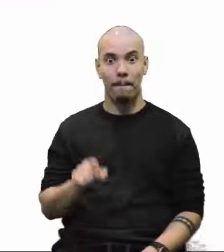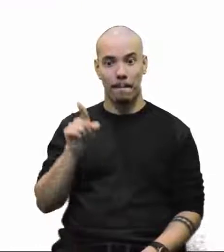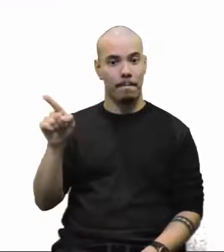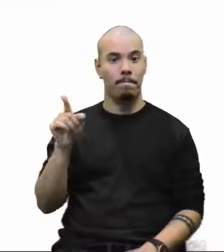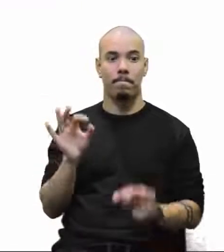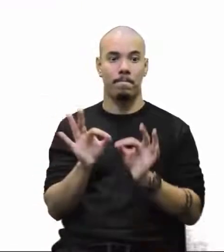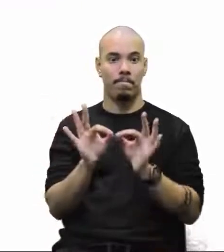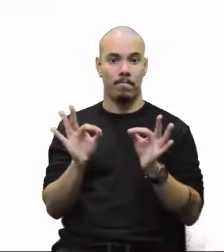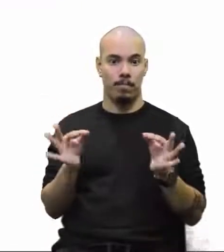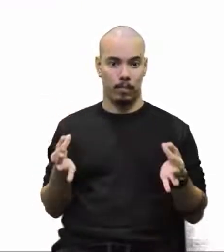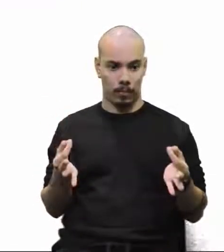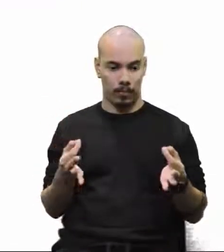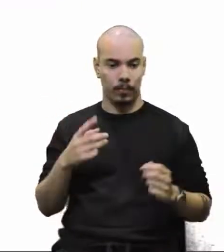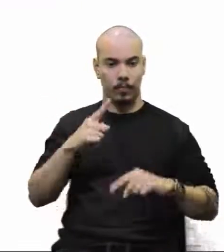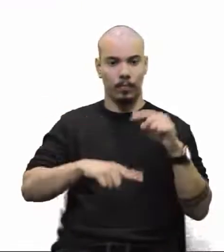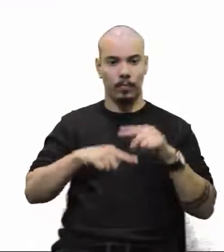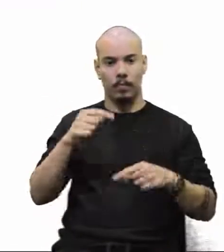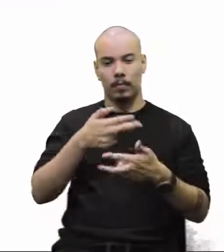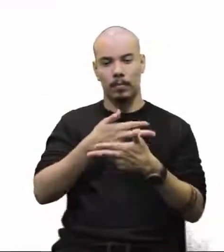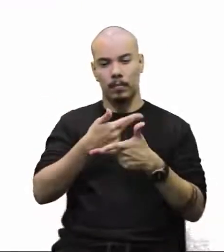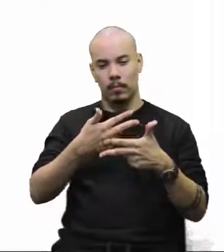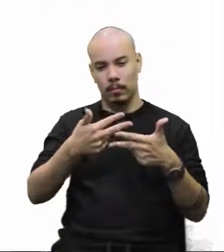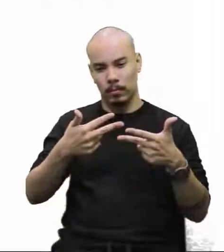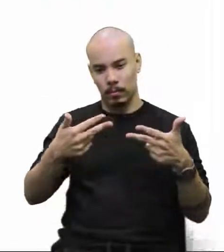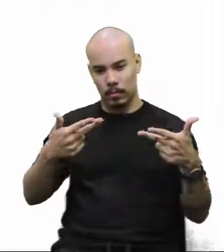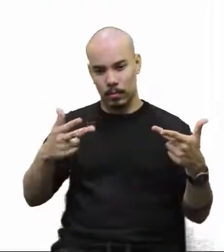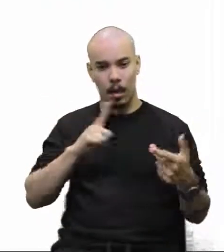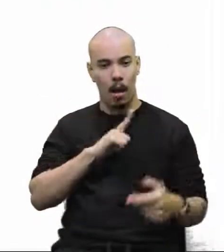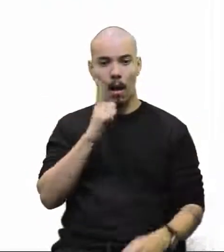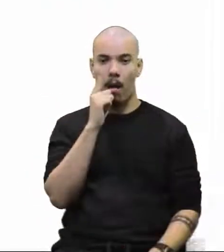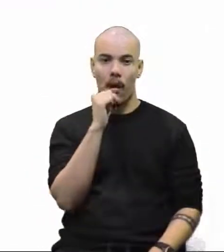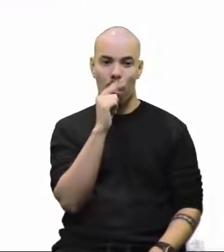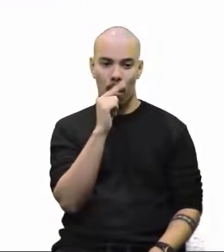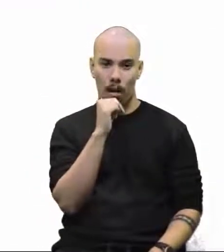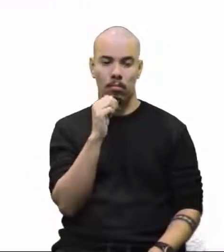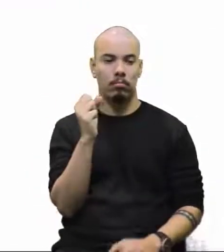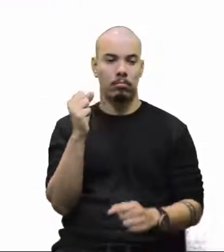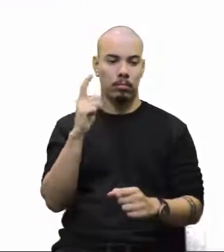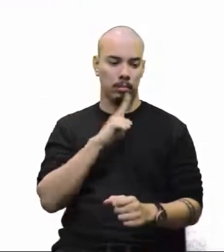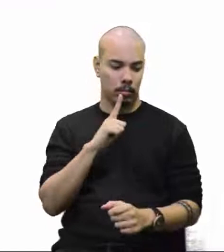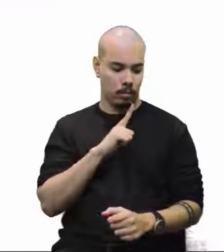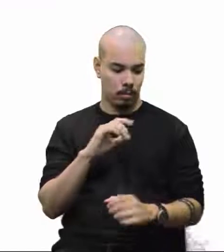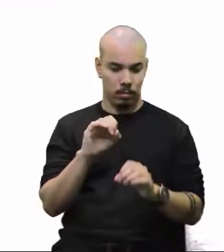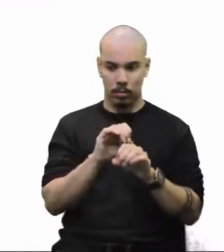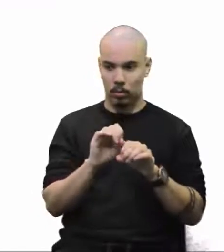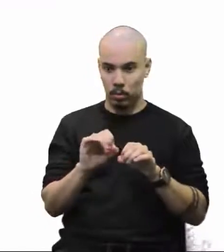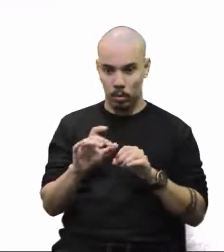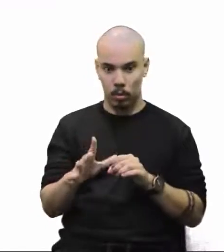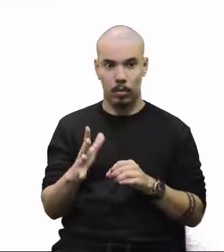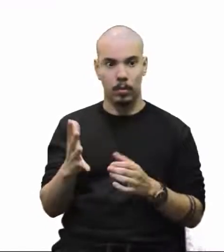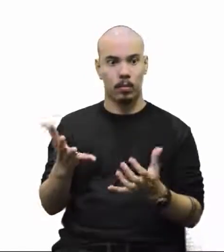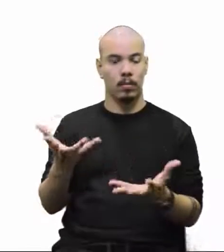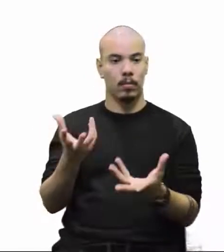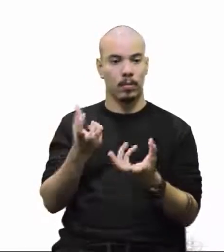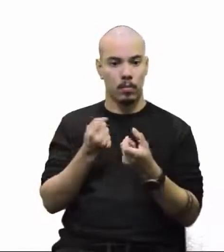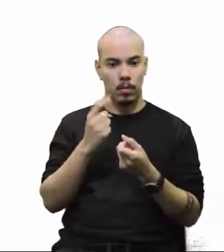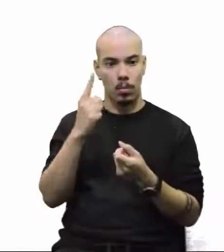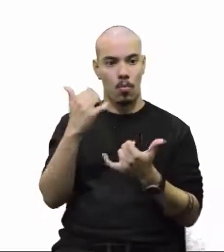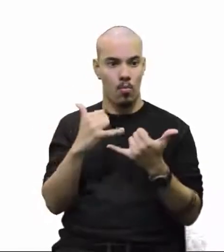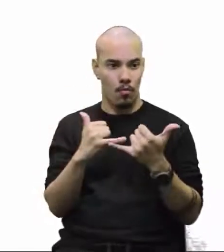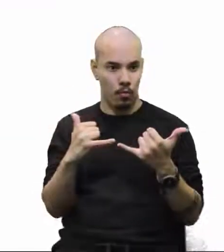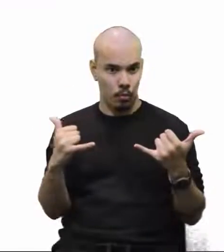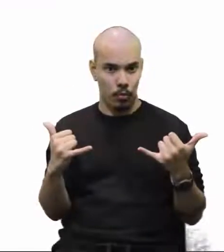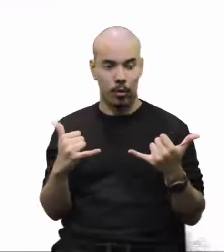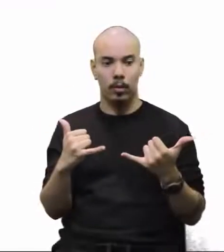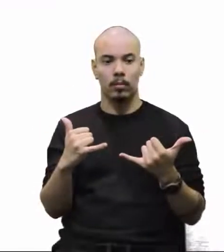bem simples, né? Tem todo o mecanismo ali embaixo, um líquido, aonde passa a corrente, é captado ali em cima por um fio,